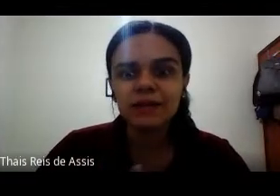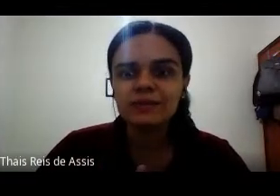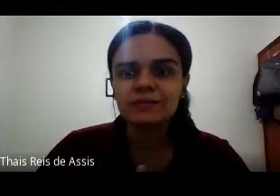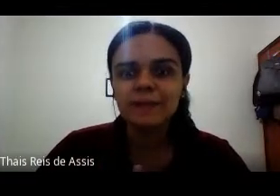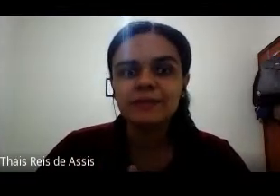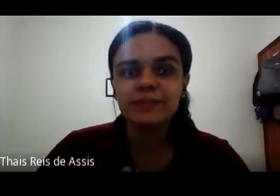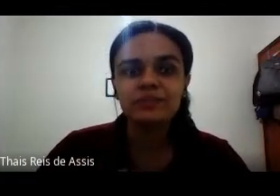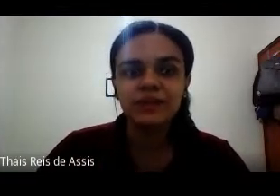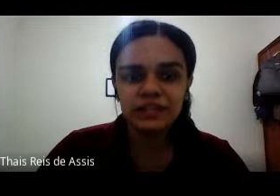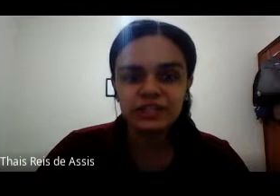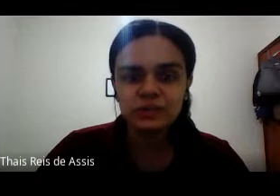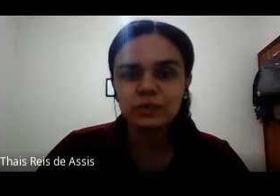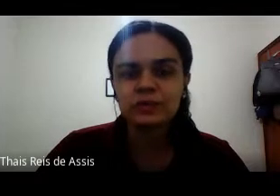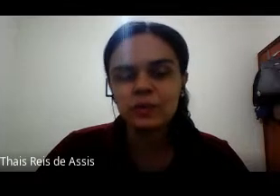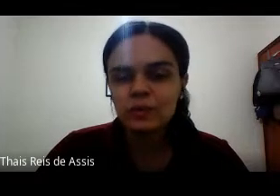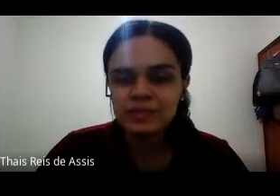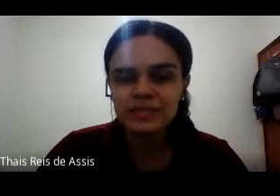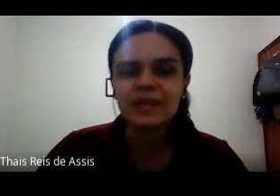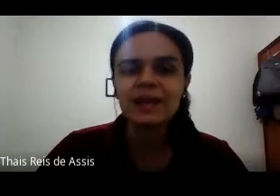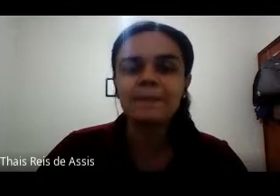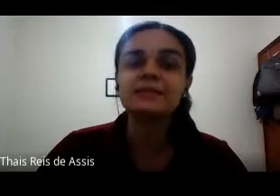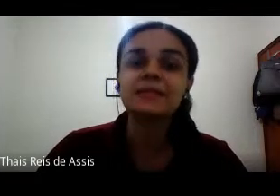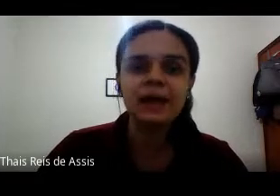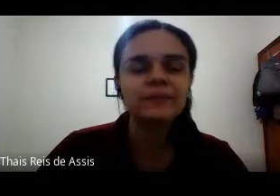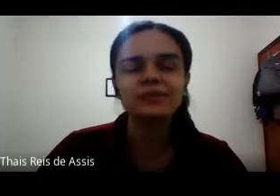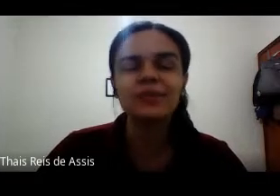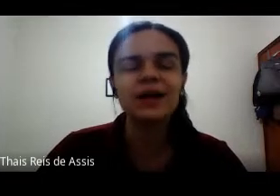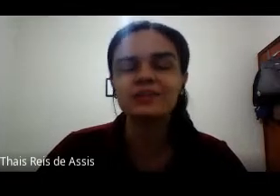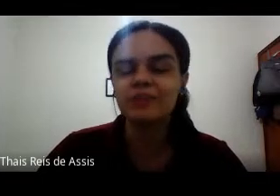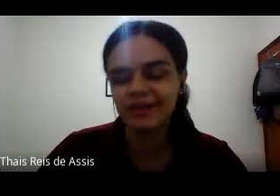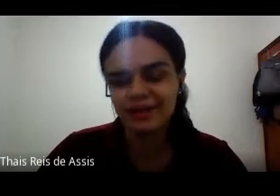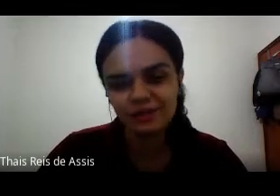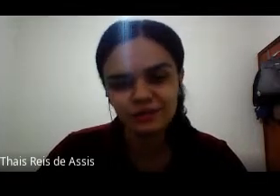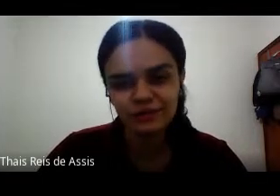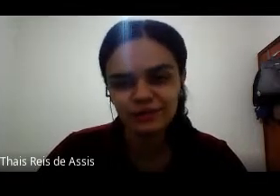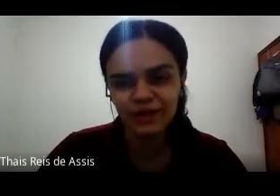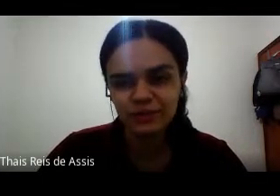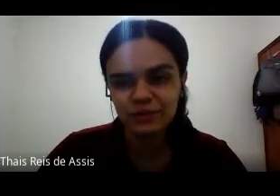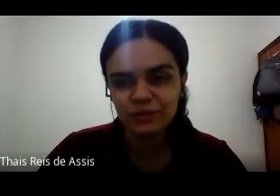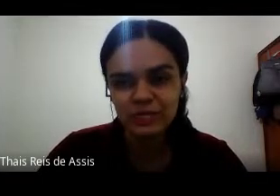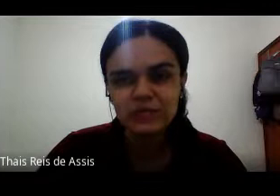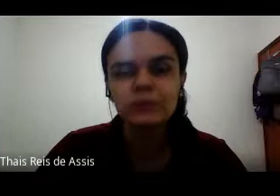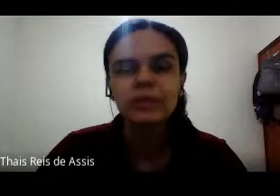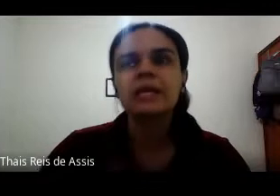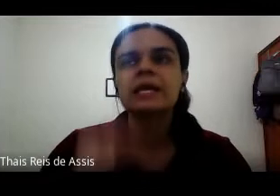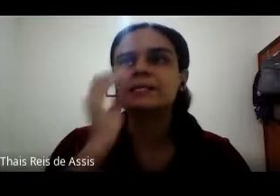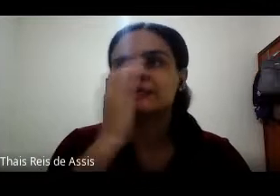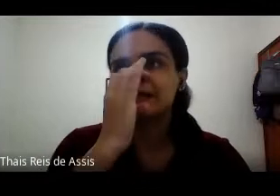Ensinar os alunos a buscar a perspectiva crítica dos conteúdos, ensinar a pensar e atuar sobre a realidade, acho que eu já falei muito sobre